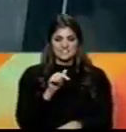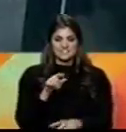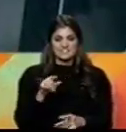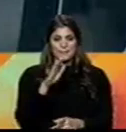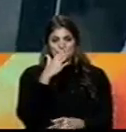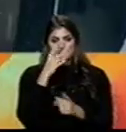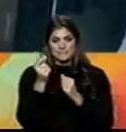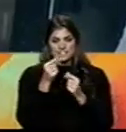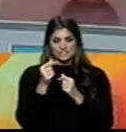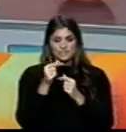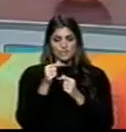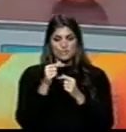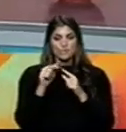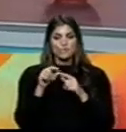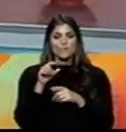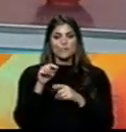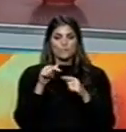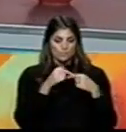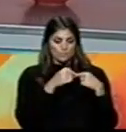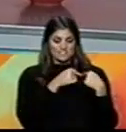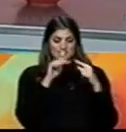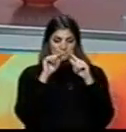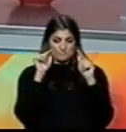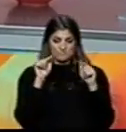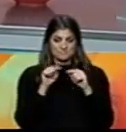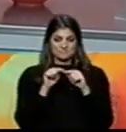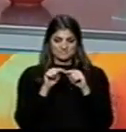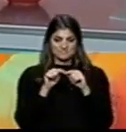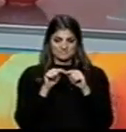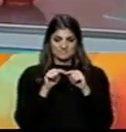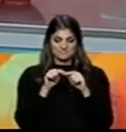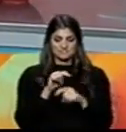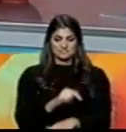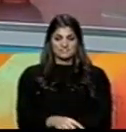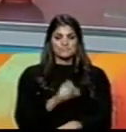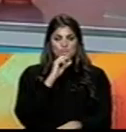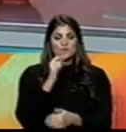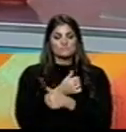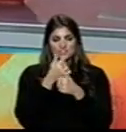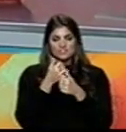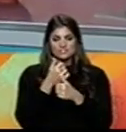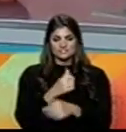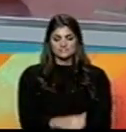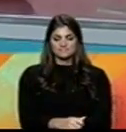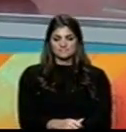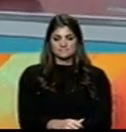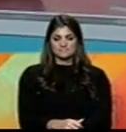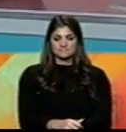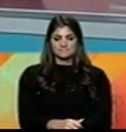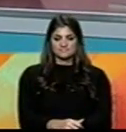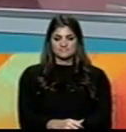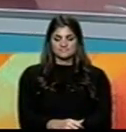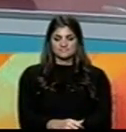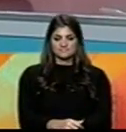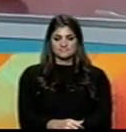coraçãozinho. Coração. Uma espécie, eu diria. Sim. Se calhar eu ponho aqui e faço aqui o resto. O que é que dizes? Está bem, pode ser. É capaz de ser melhor para não andares a tirar uns sítios para os outros, sabe? E faço